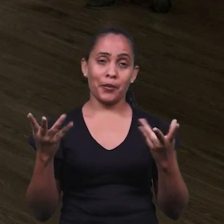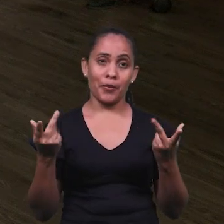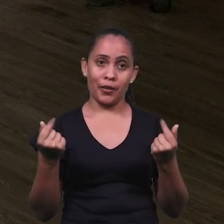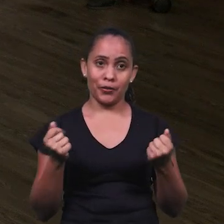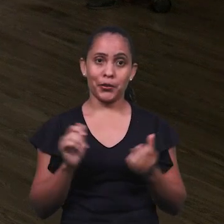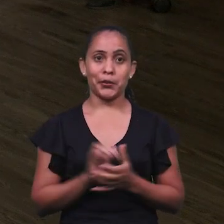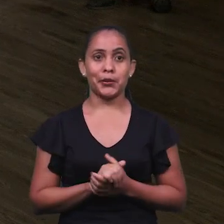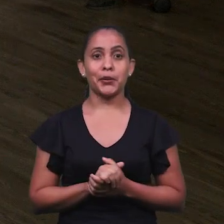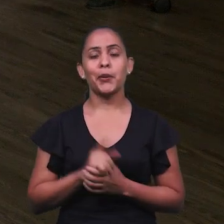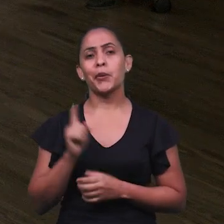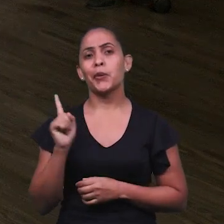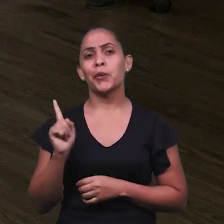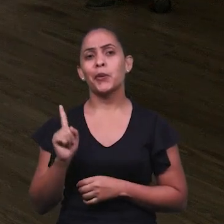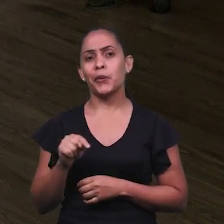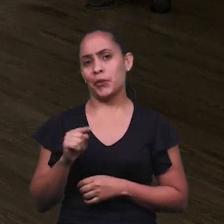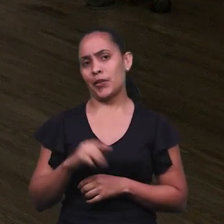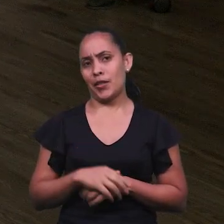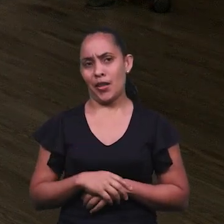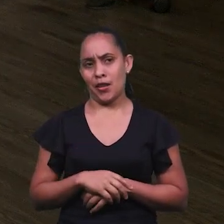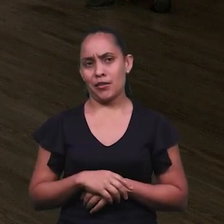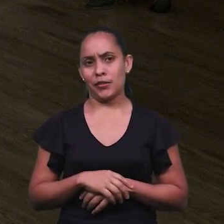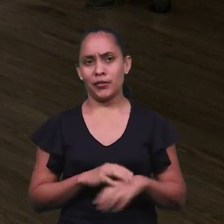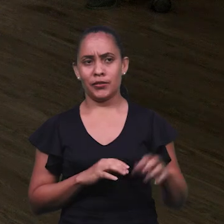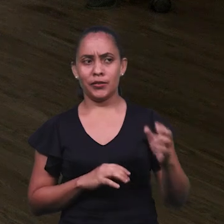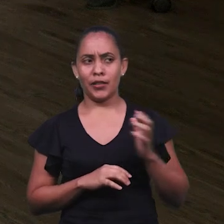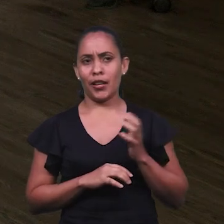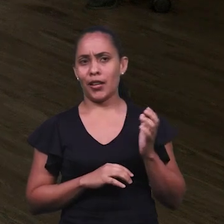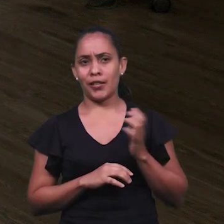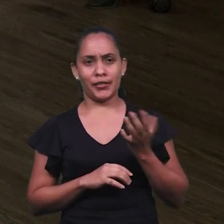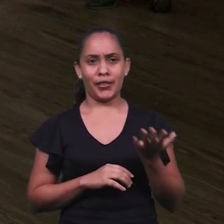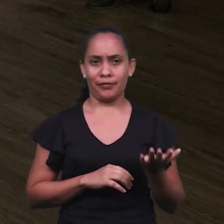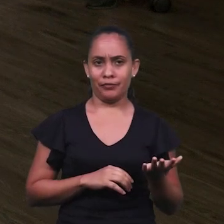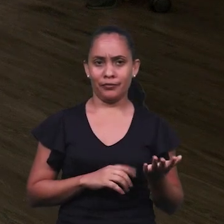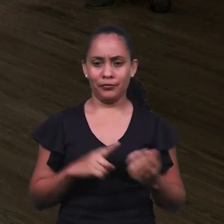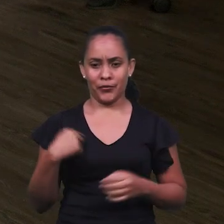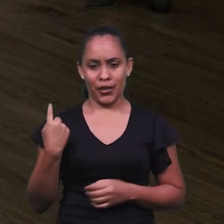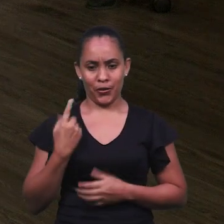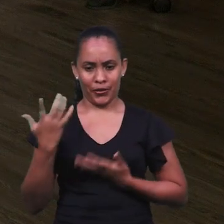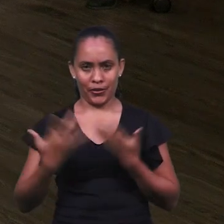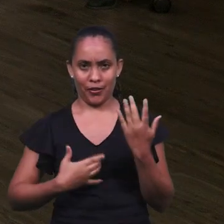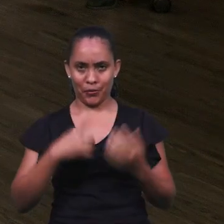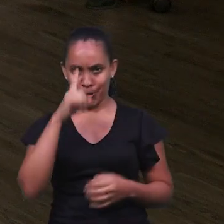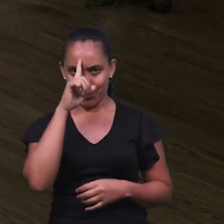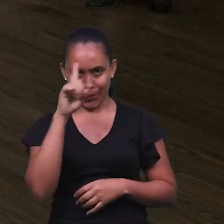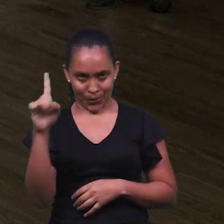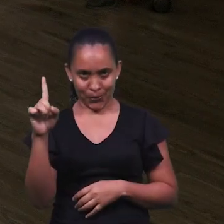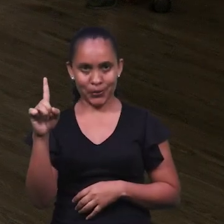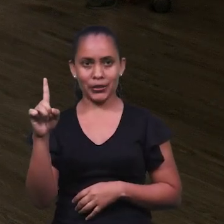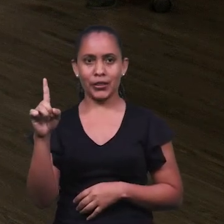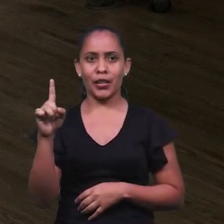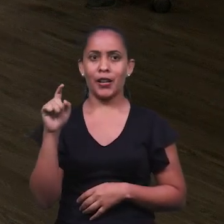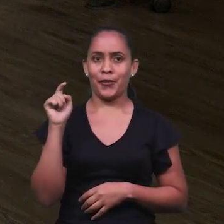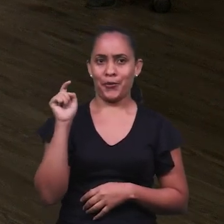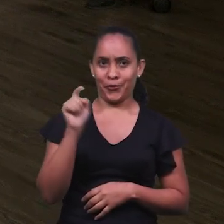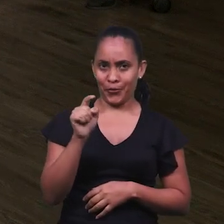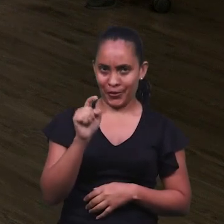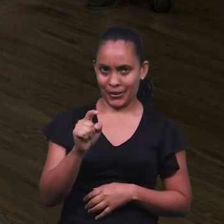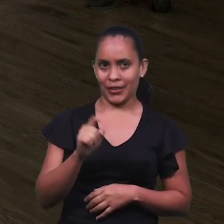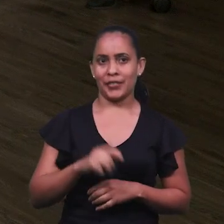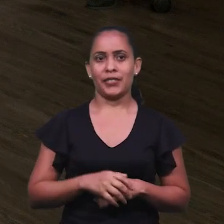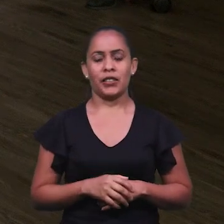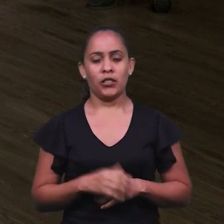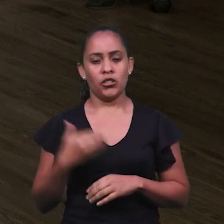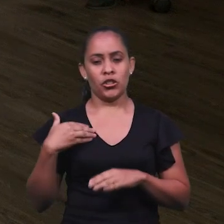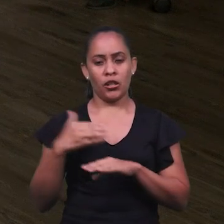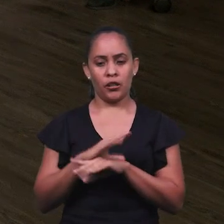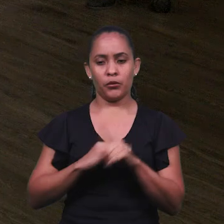maravilhoso, né? O que é prosperidade? É muito relativo. Né? Para nós, servos de Deus, você ser próspero, posso dizer assim, é você